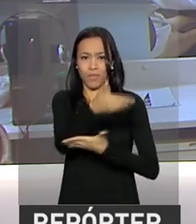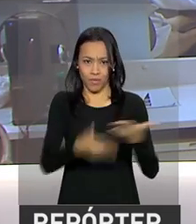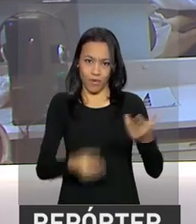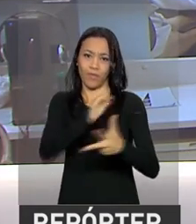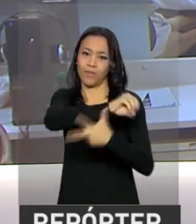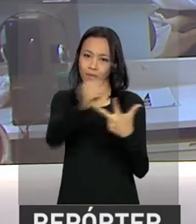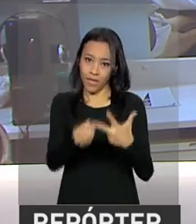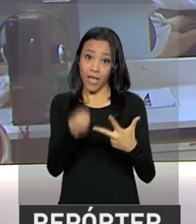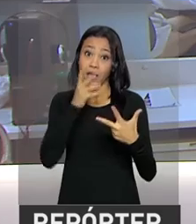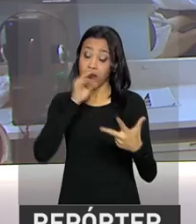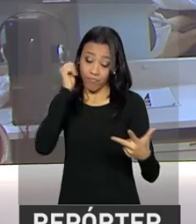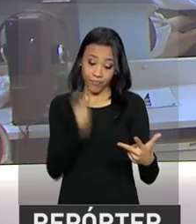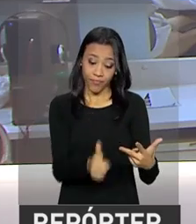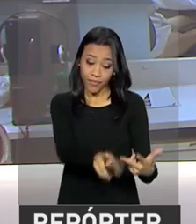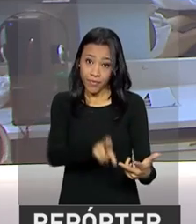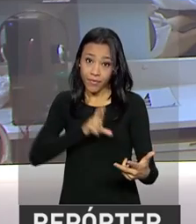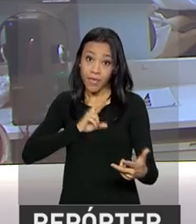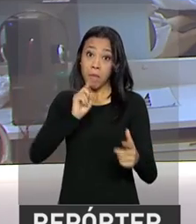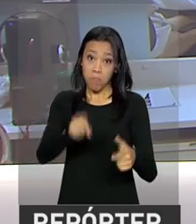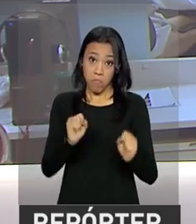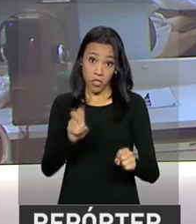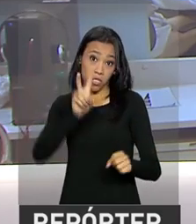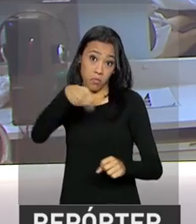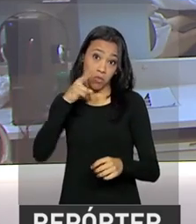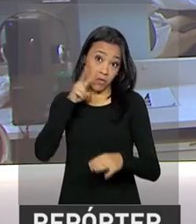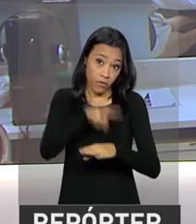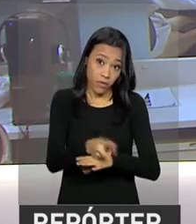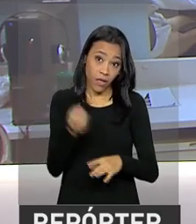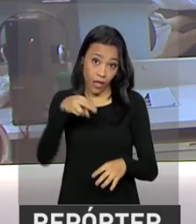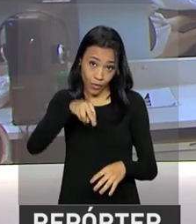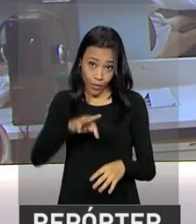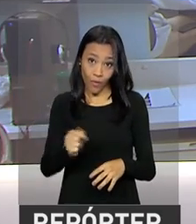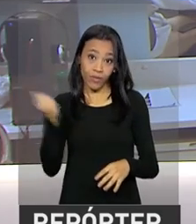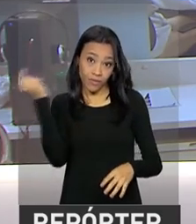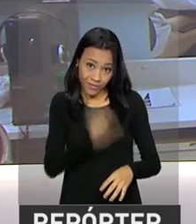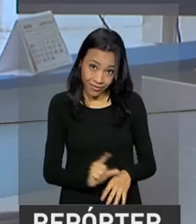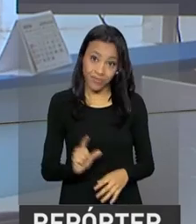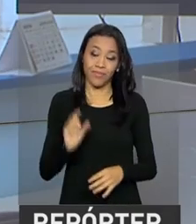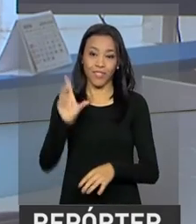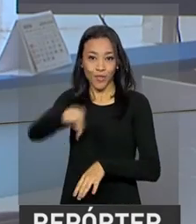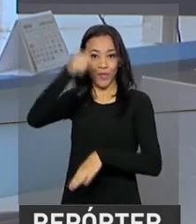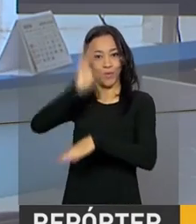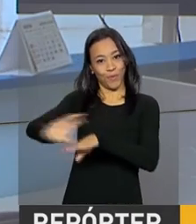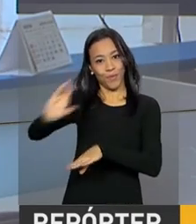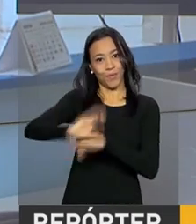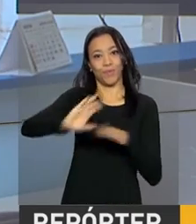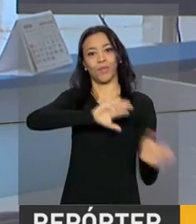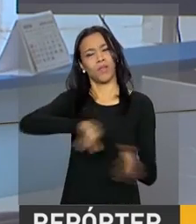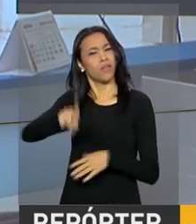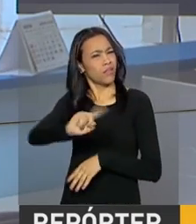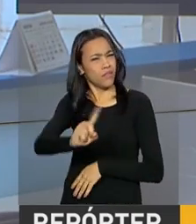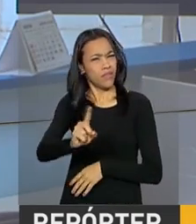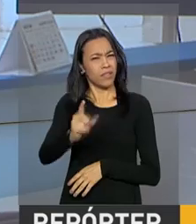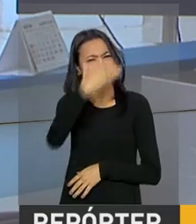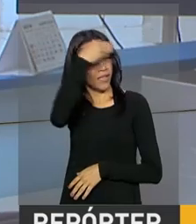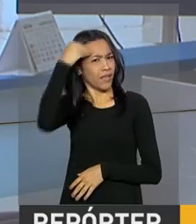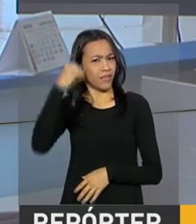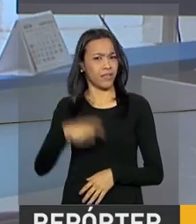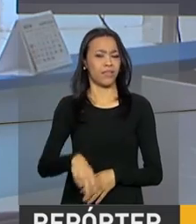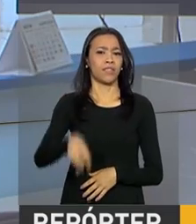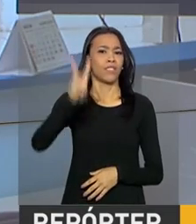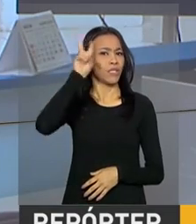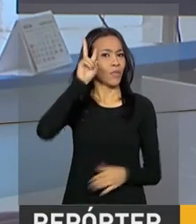imediatamente o candidato pode ainda ver se a nota é suficiente para o curso escolhido E não se esqueça a de segunda a